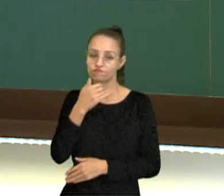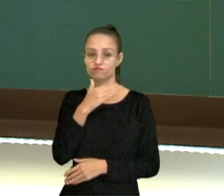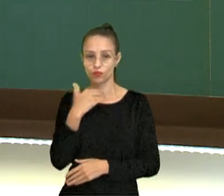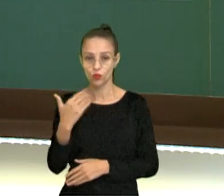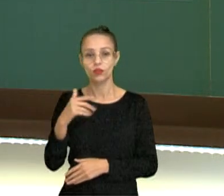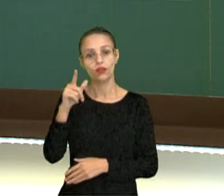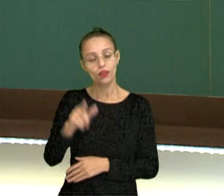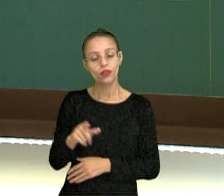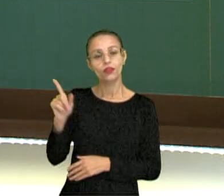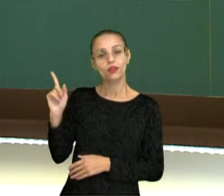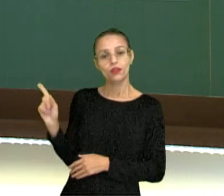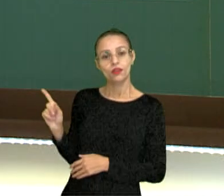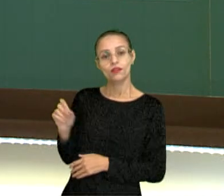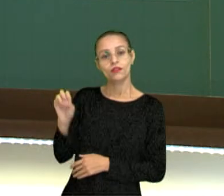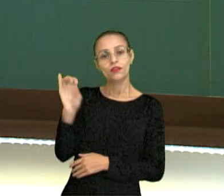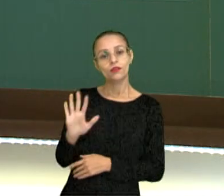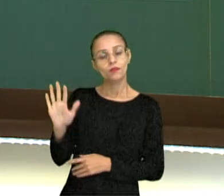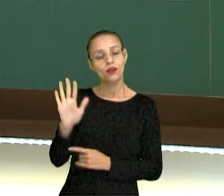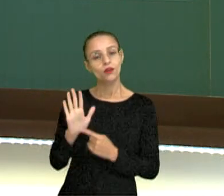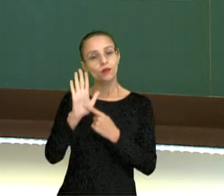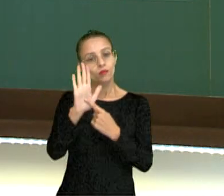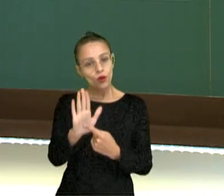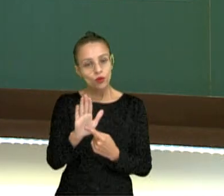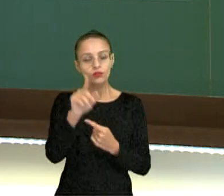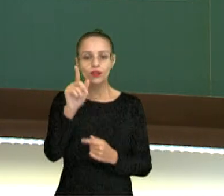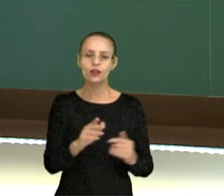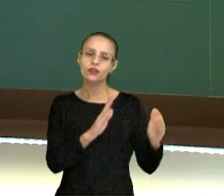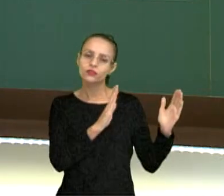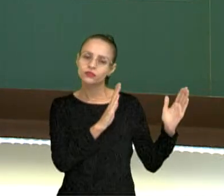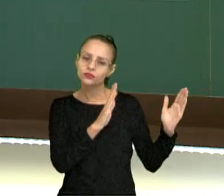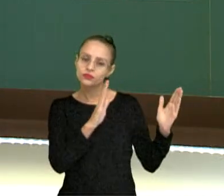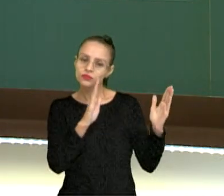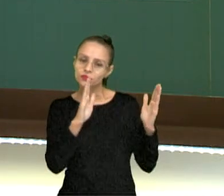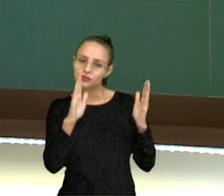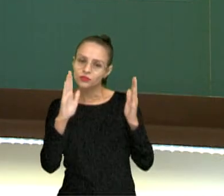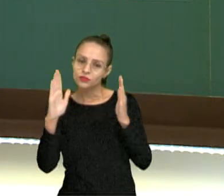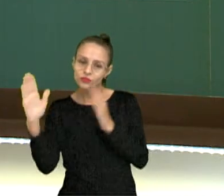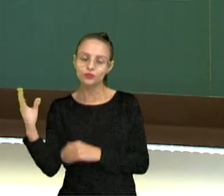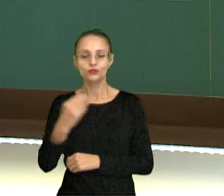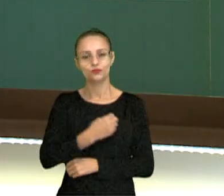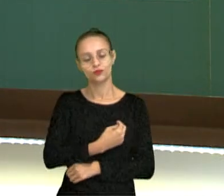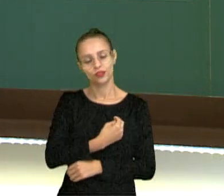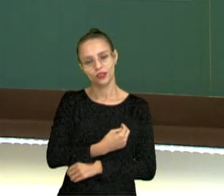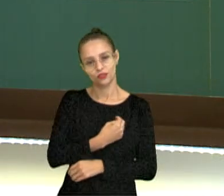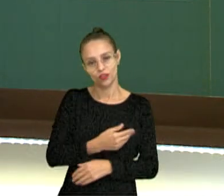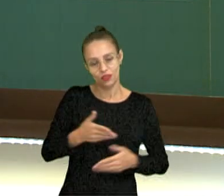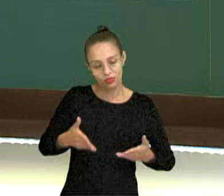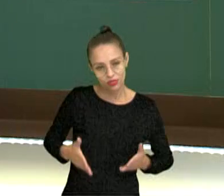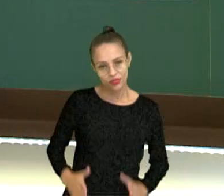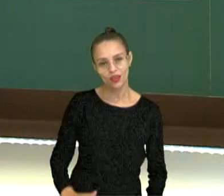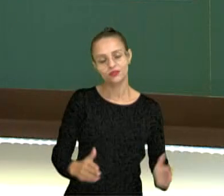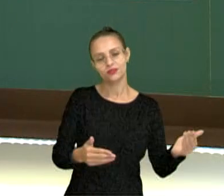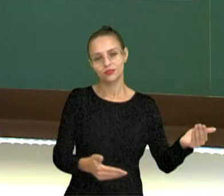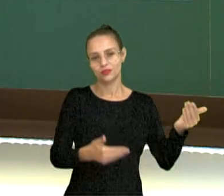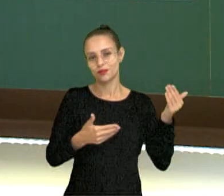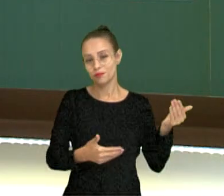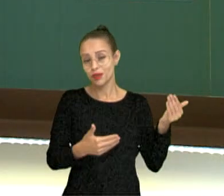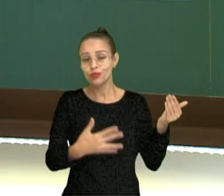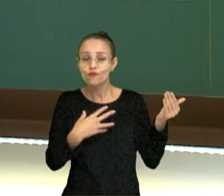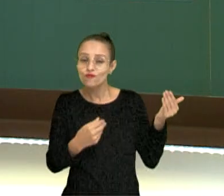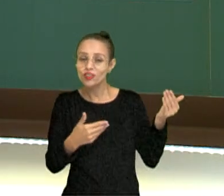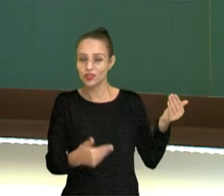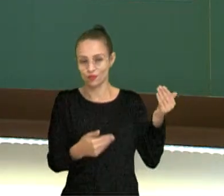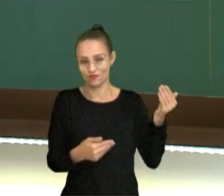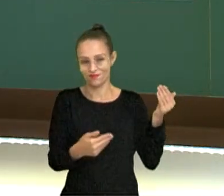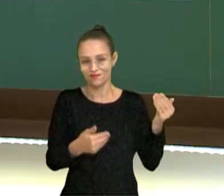imagem ali, eu simbolizo esse ciclo de vida, com o nascimento de um filhinho com a sua